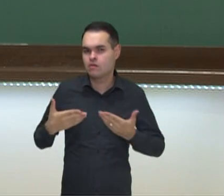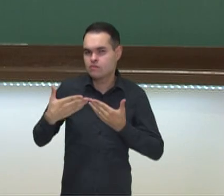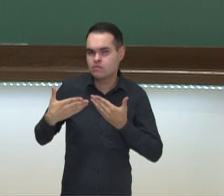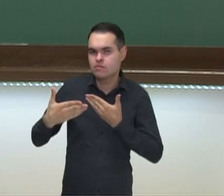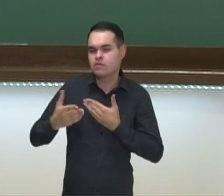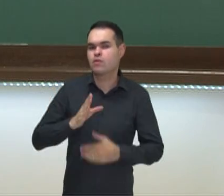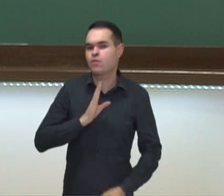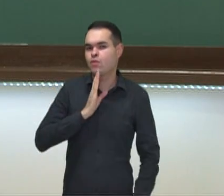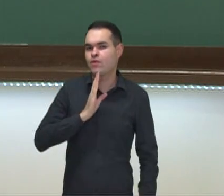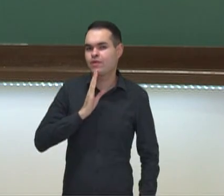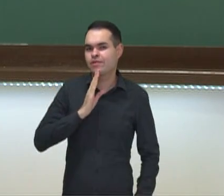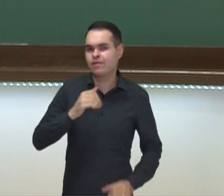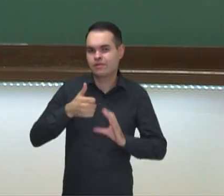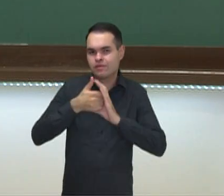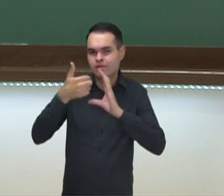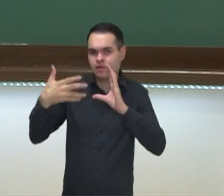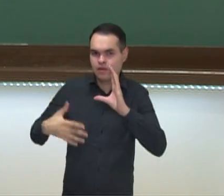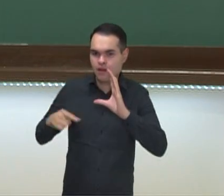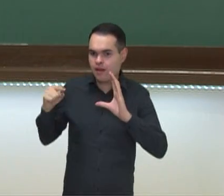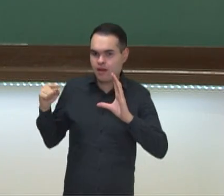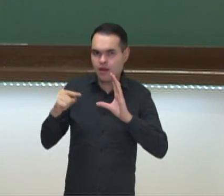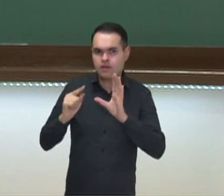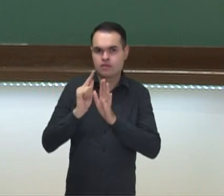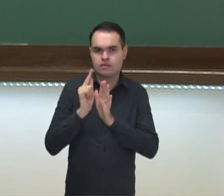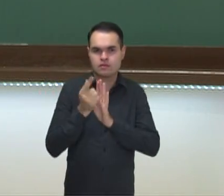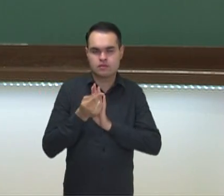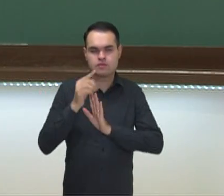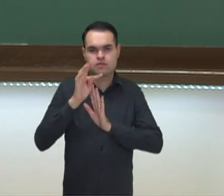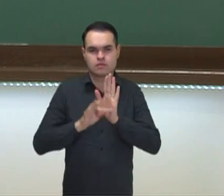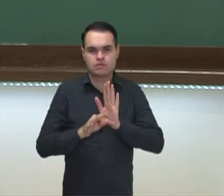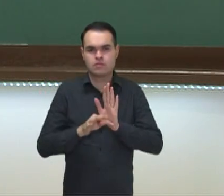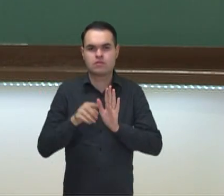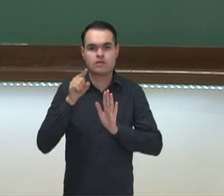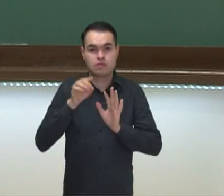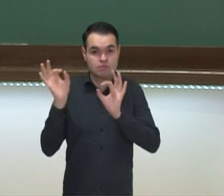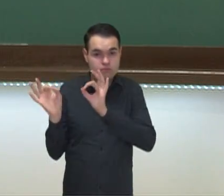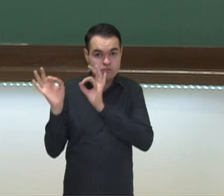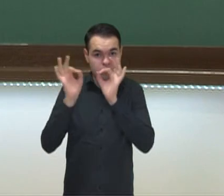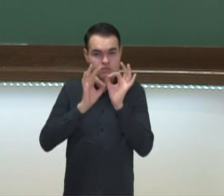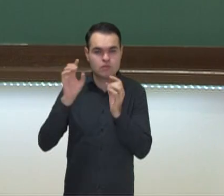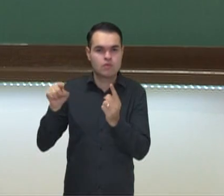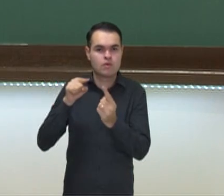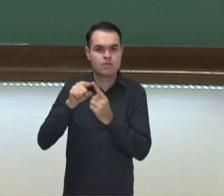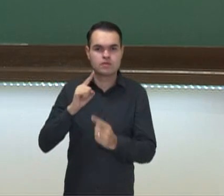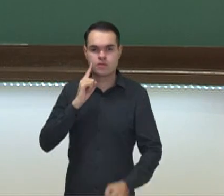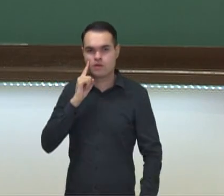gênero textual. E para isso, acompanhe os nossos objetivos.